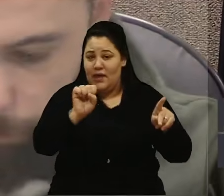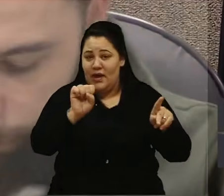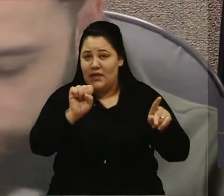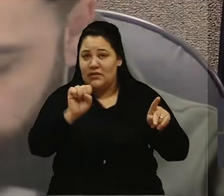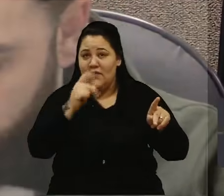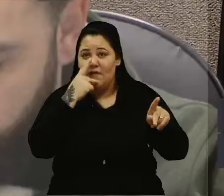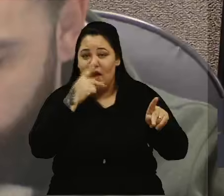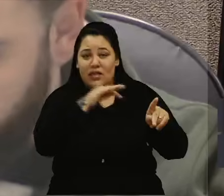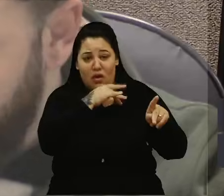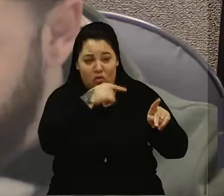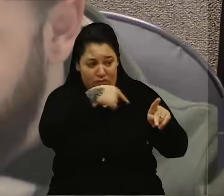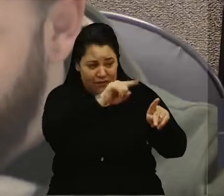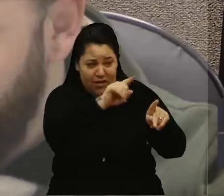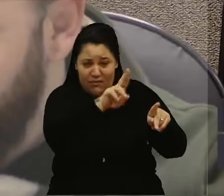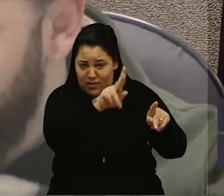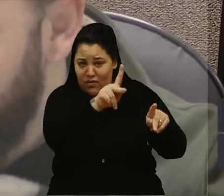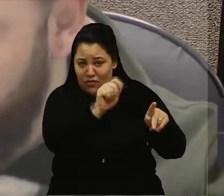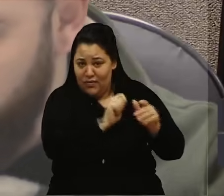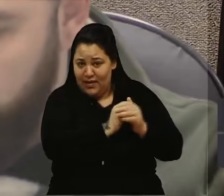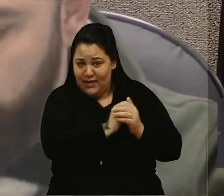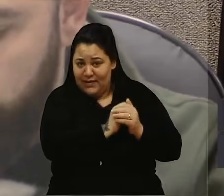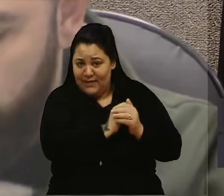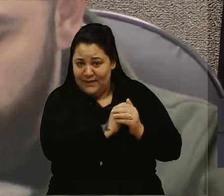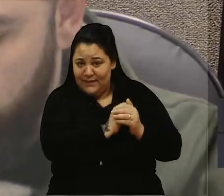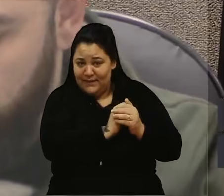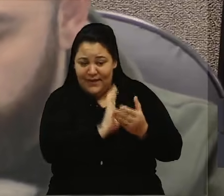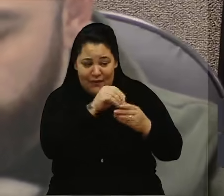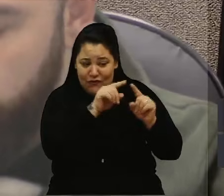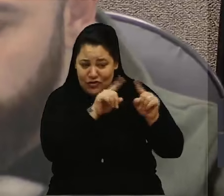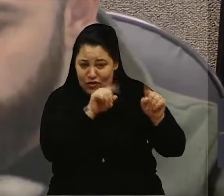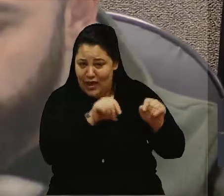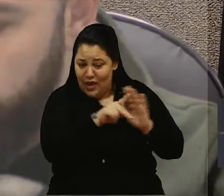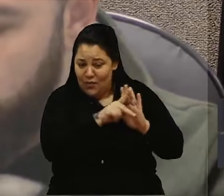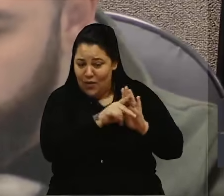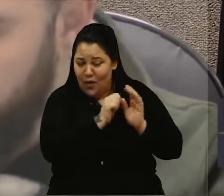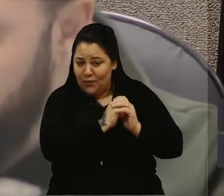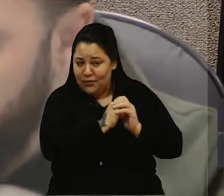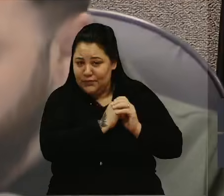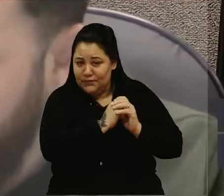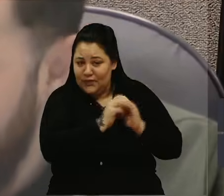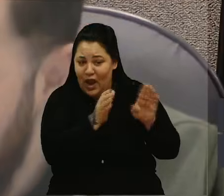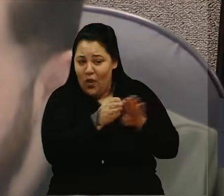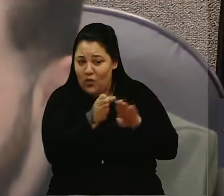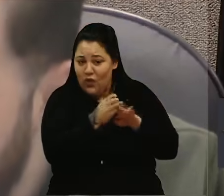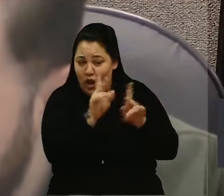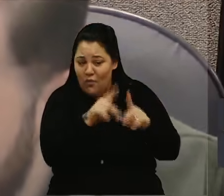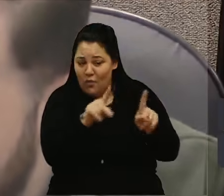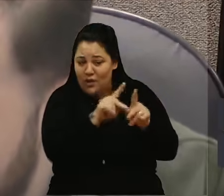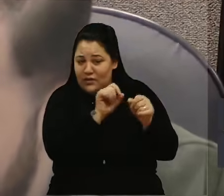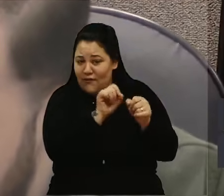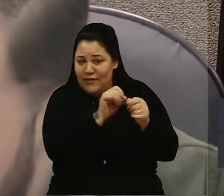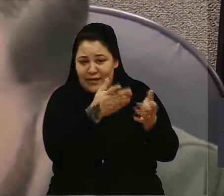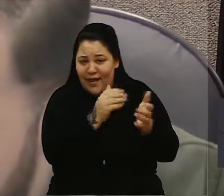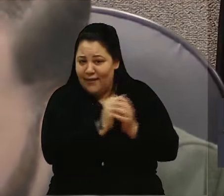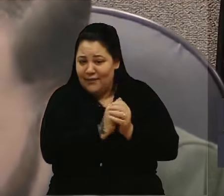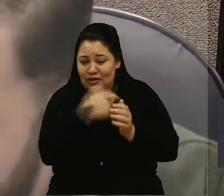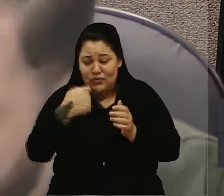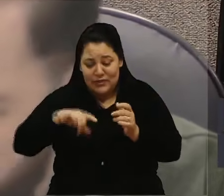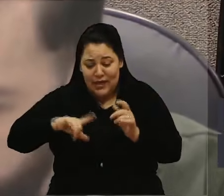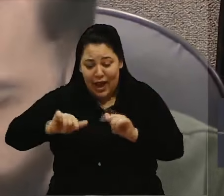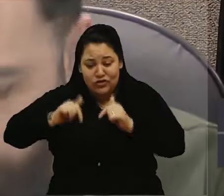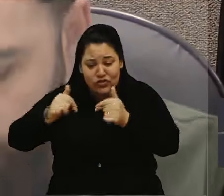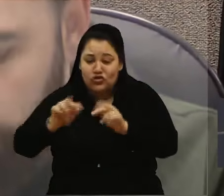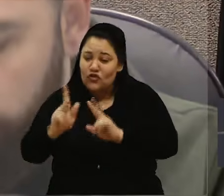UPA. As pessoas que estão lá na UBS, elas mesmas instruem a população a fazer isso. Então, a gente tem que ter atitudes